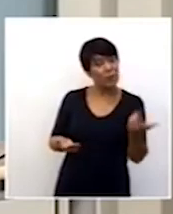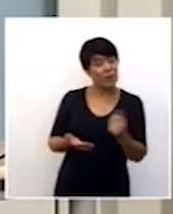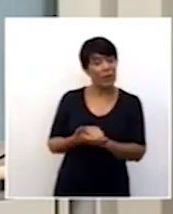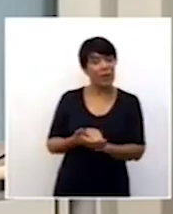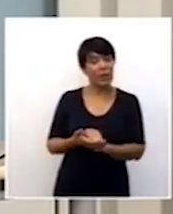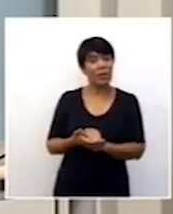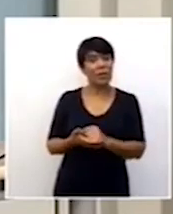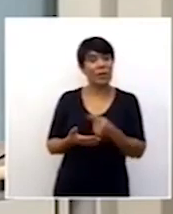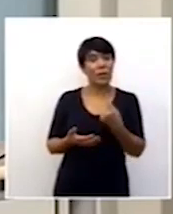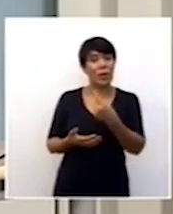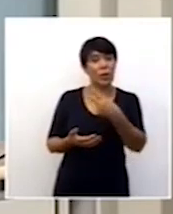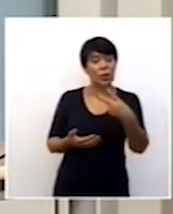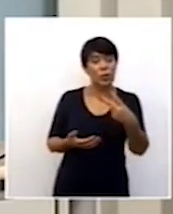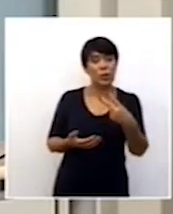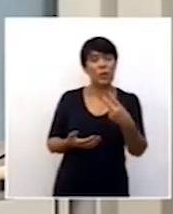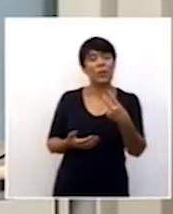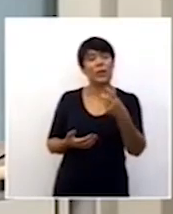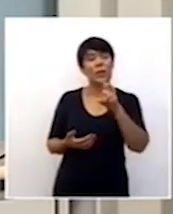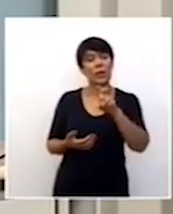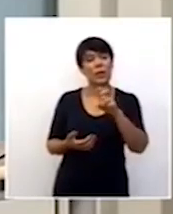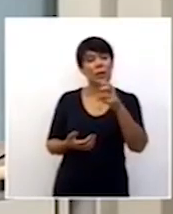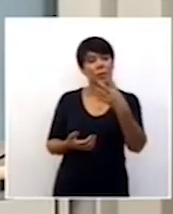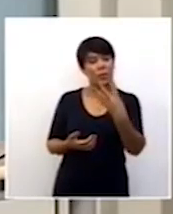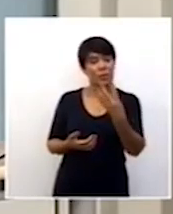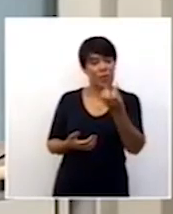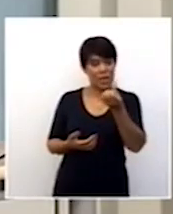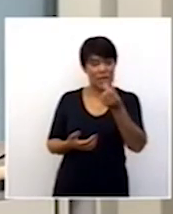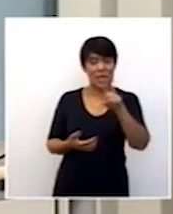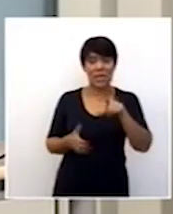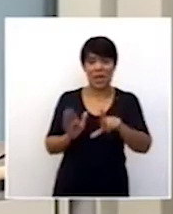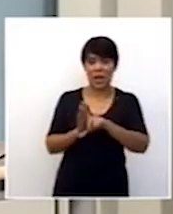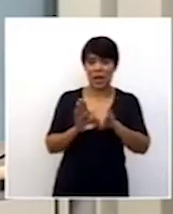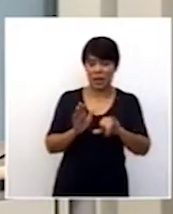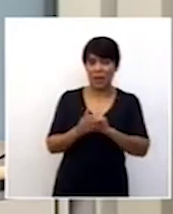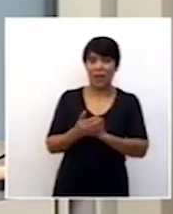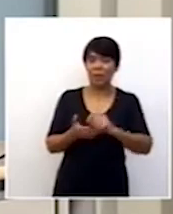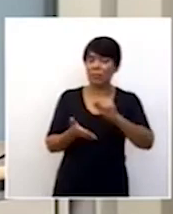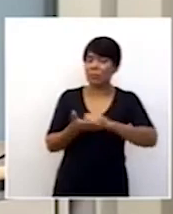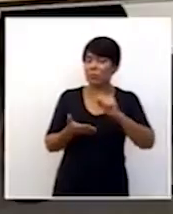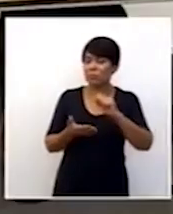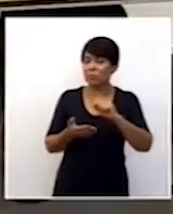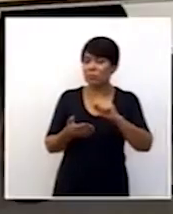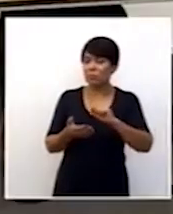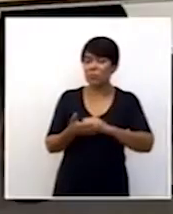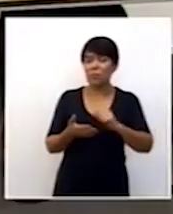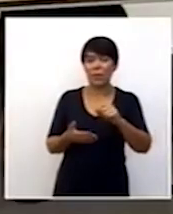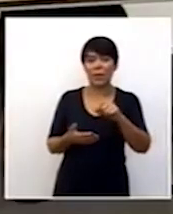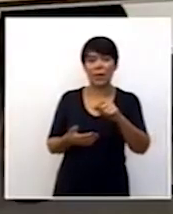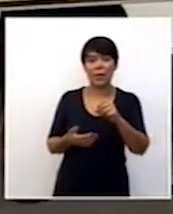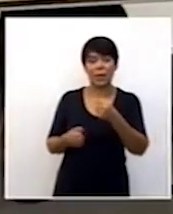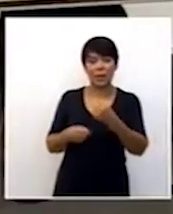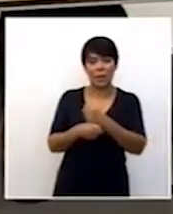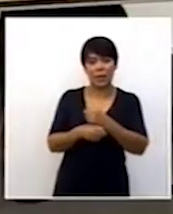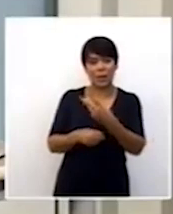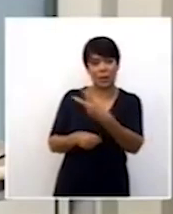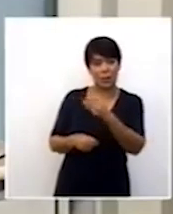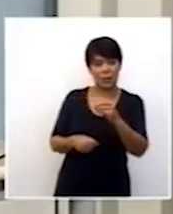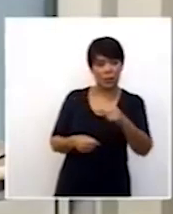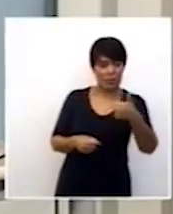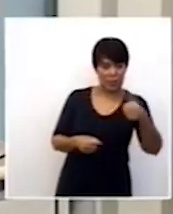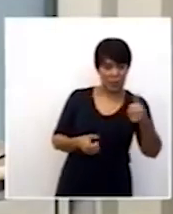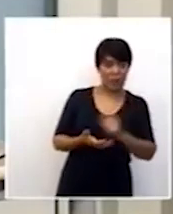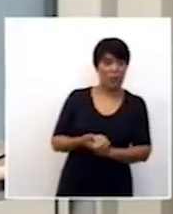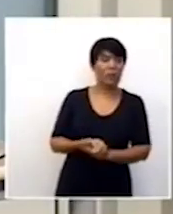a 12.546 e ela foi prescrita em 2011. Nossa, hoje em dia a gente já tem aquela